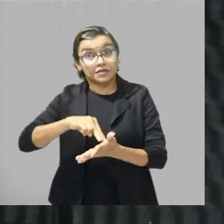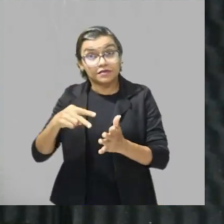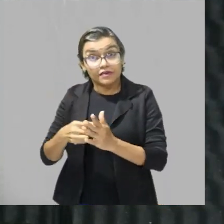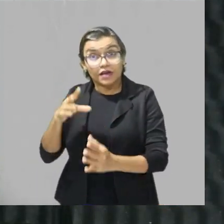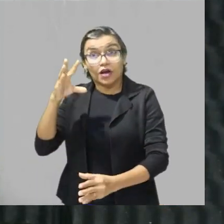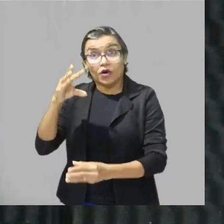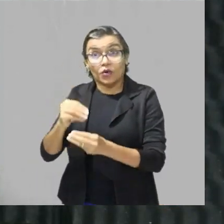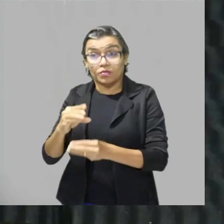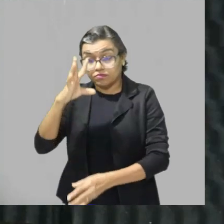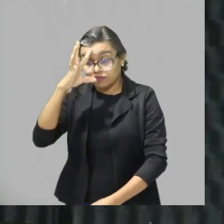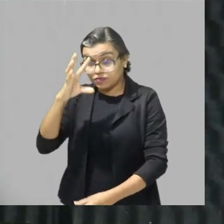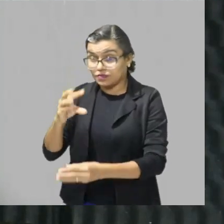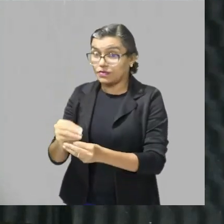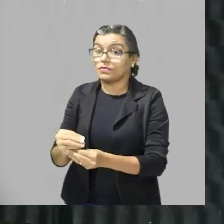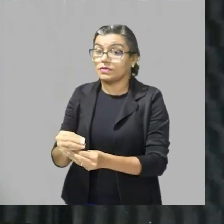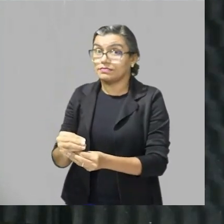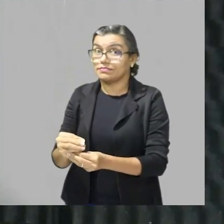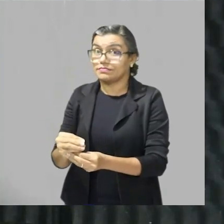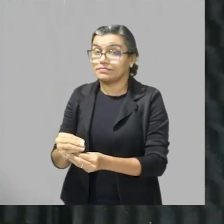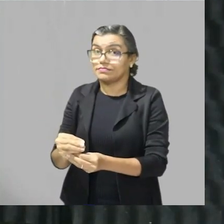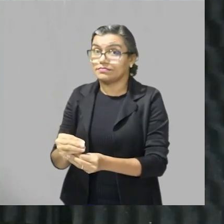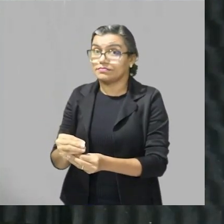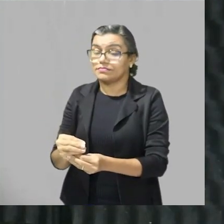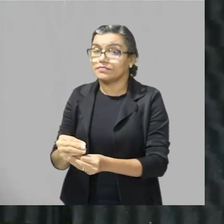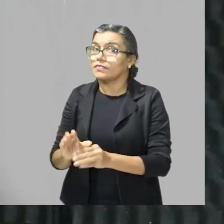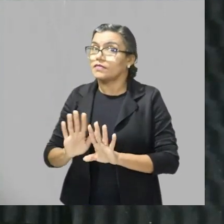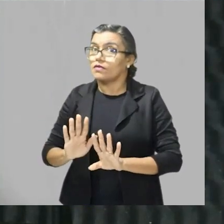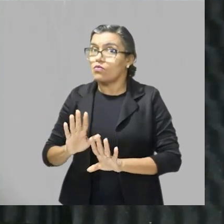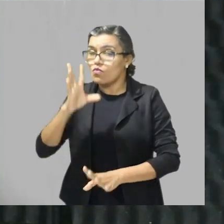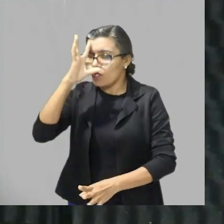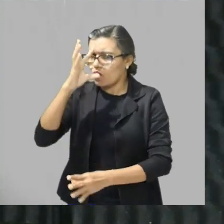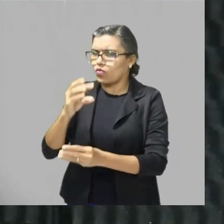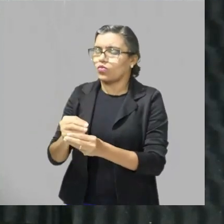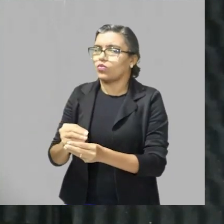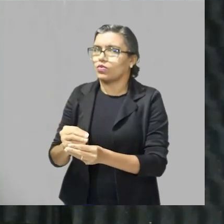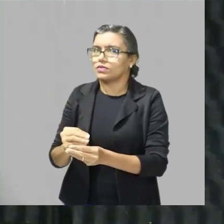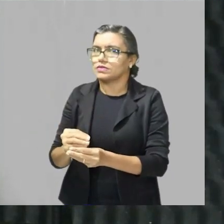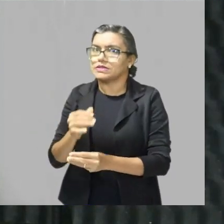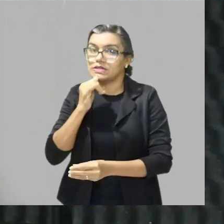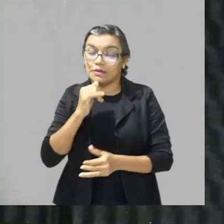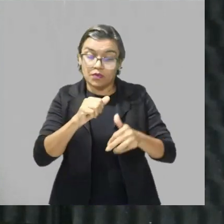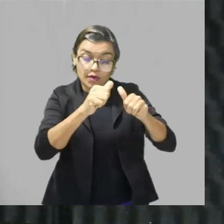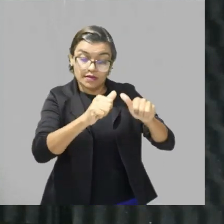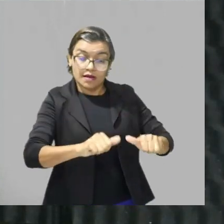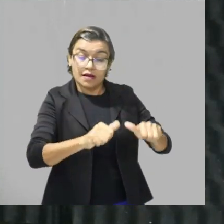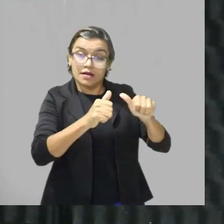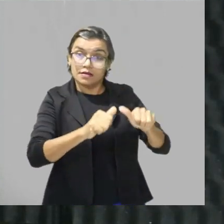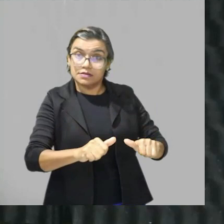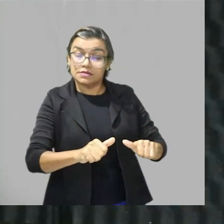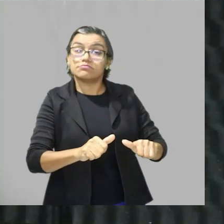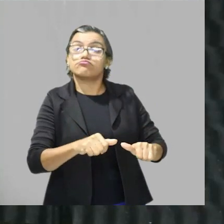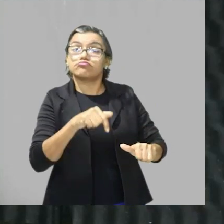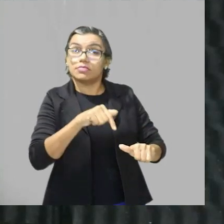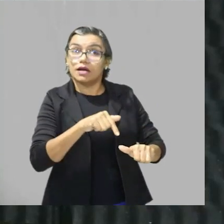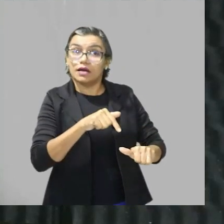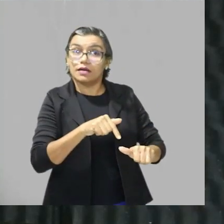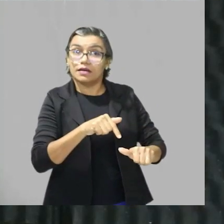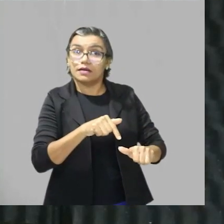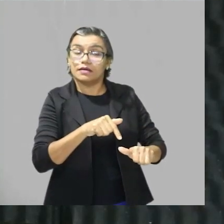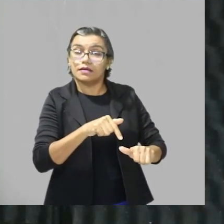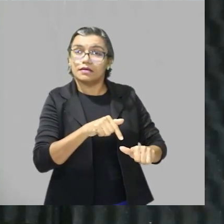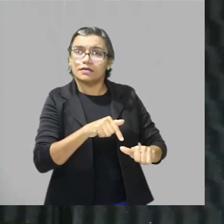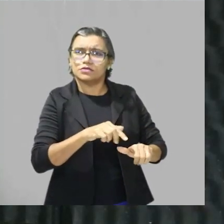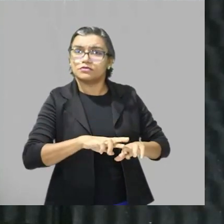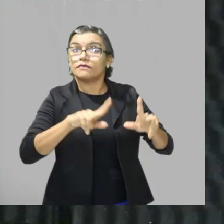analisar não é concluir sintetizar também não necessariamente não uma análise principalmente você pegar análise que corresponderia